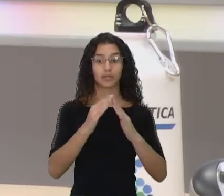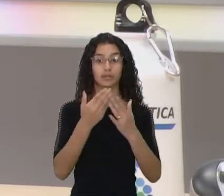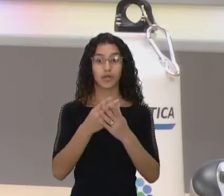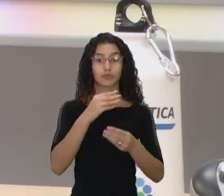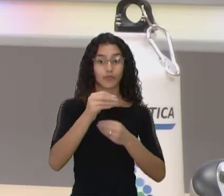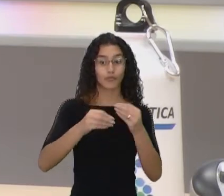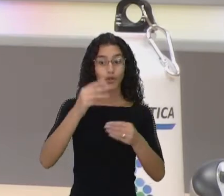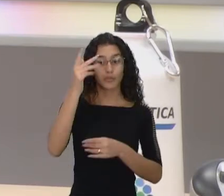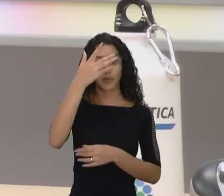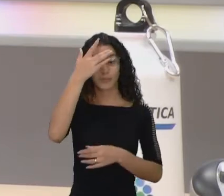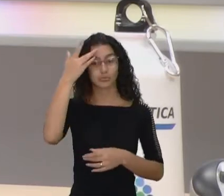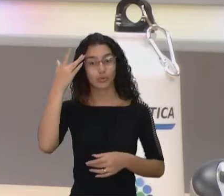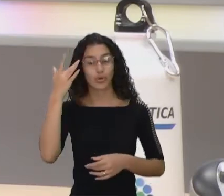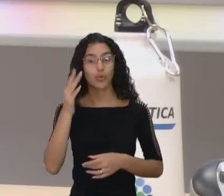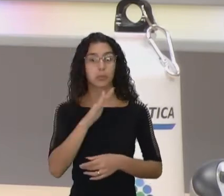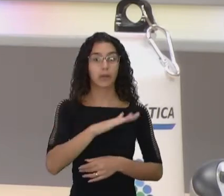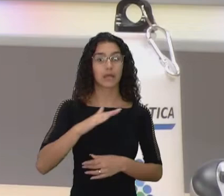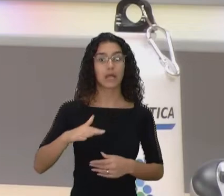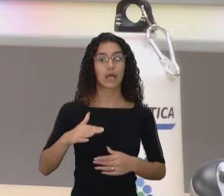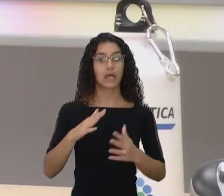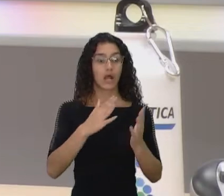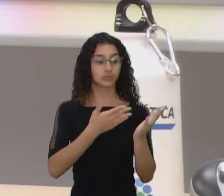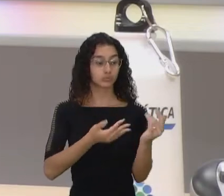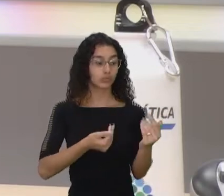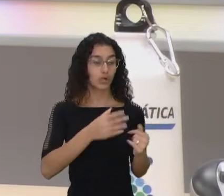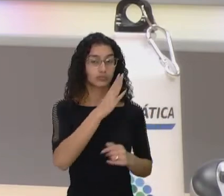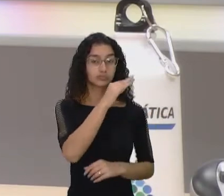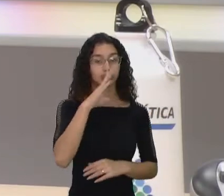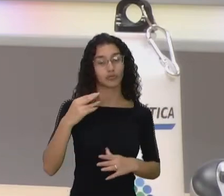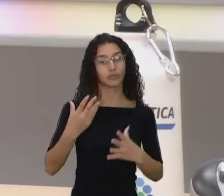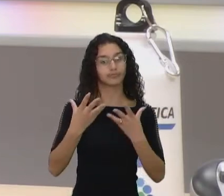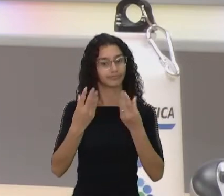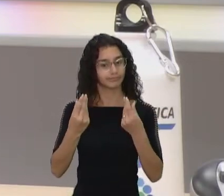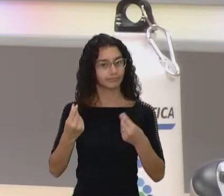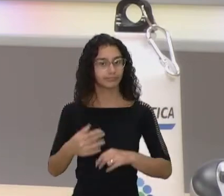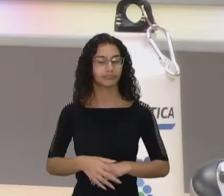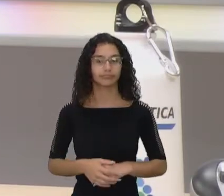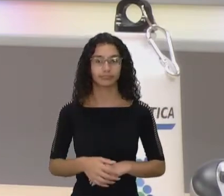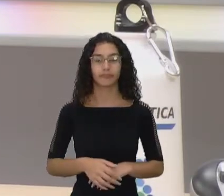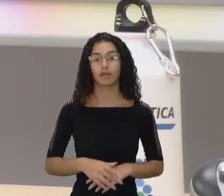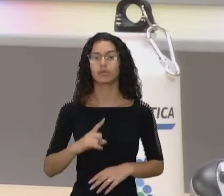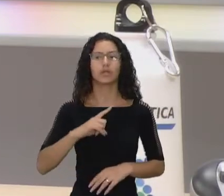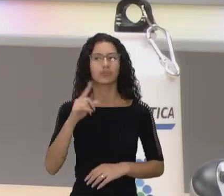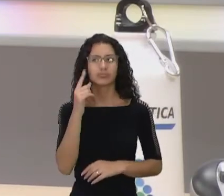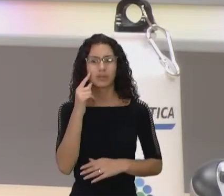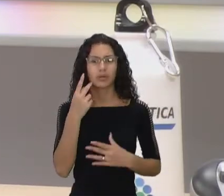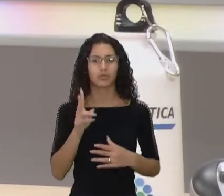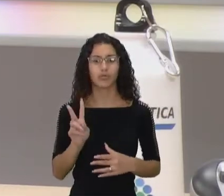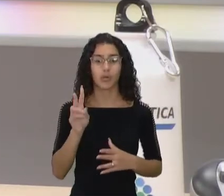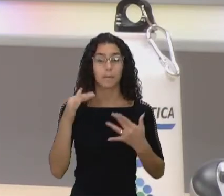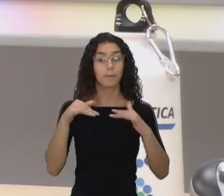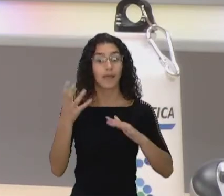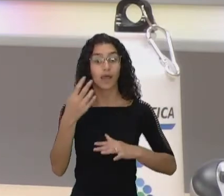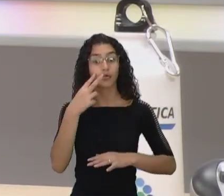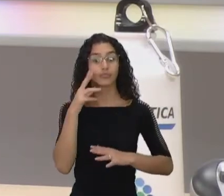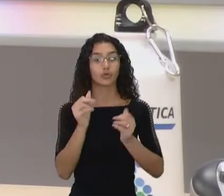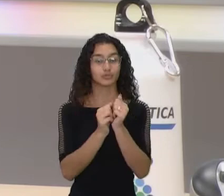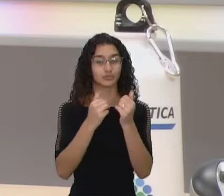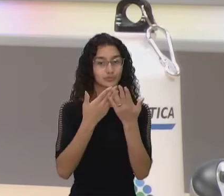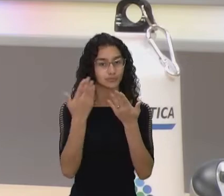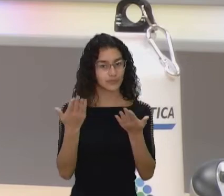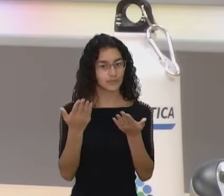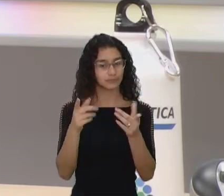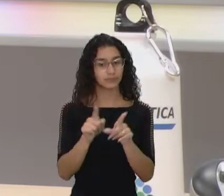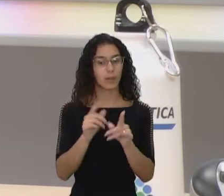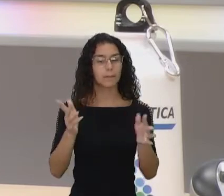envolvendo uma pessoa, uma criança, um adolescente, um jovem, é bastante coisa. Então eu não tenho noção do valor, mas eu quero ver hoje aí com você,